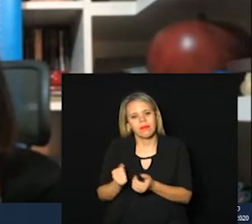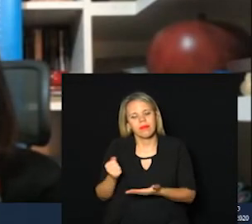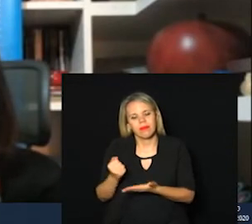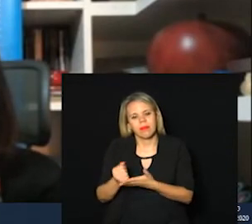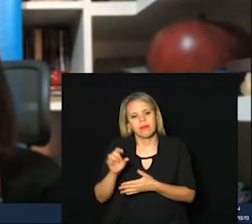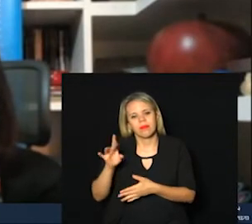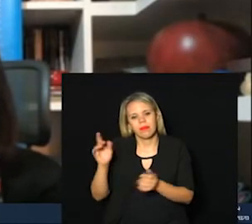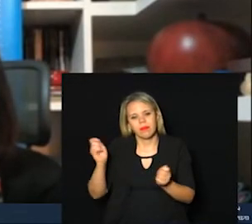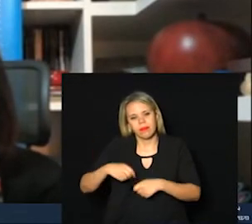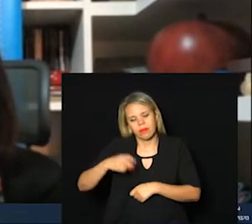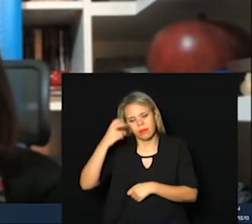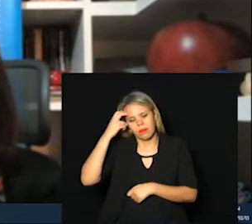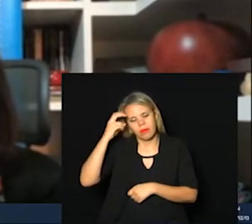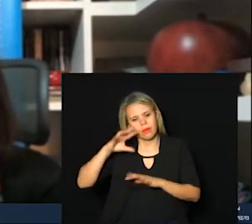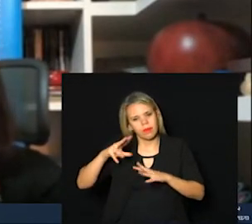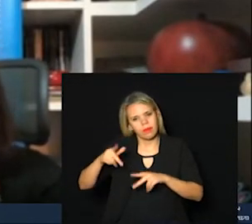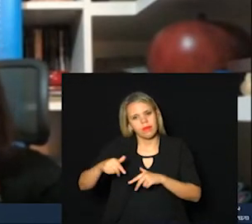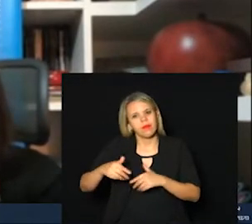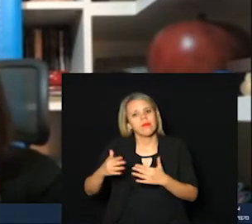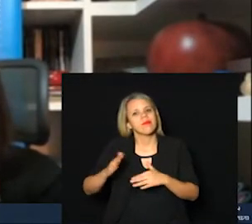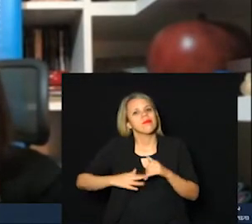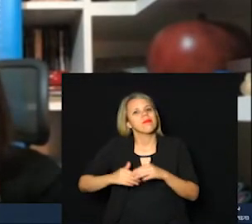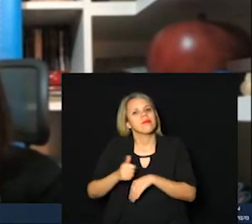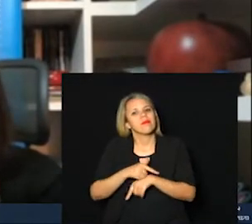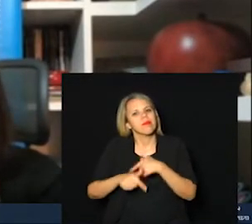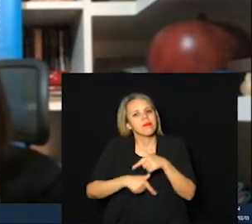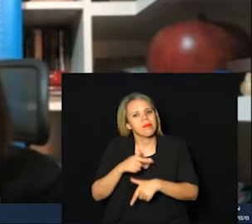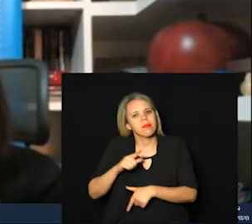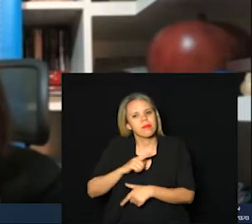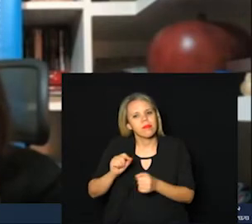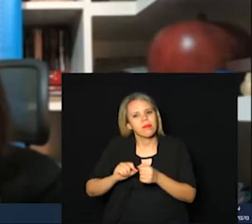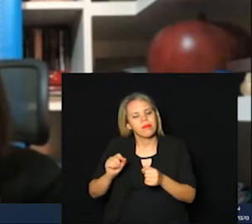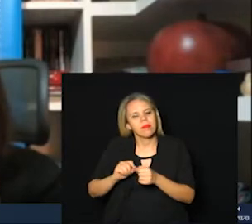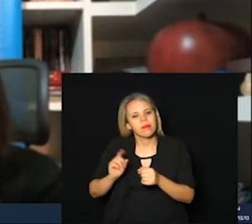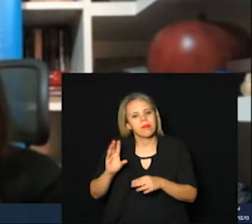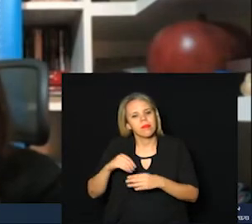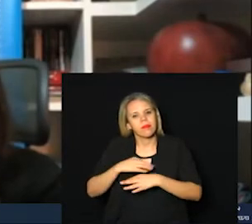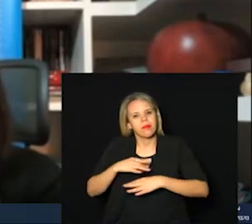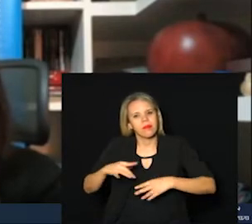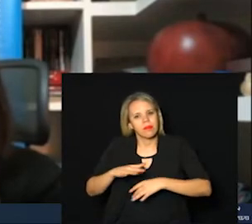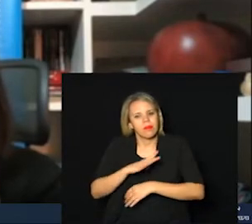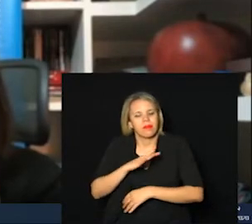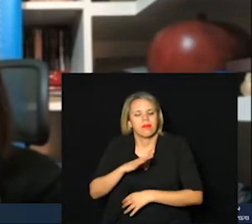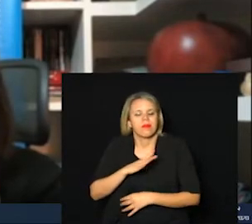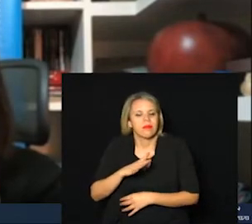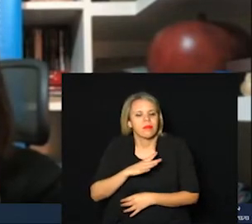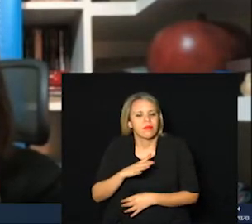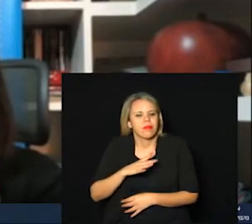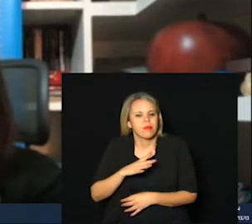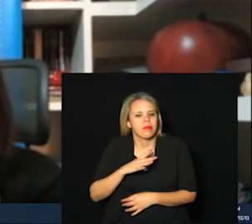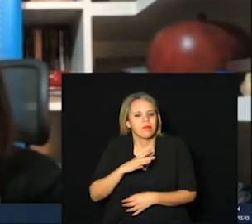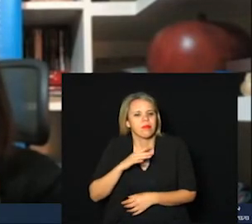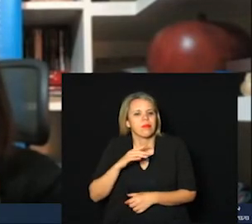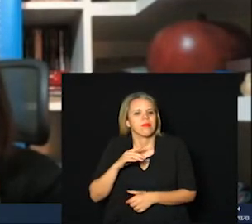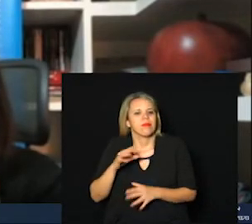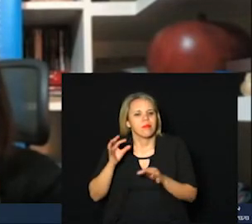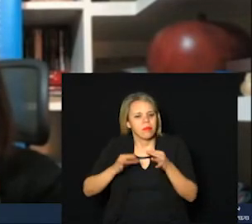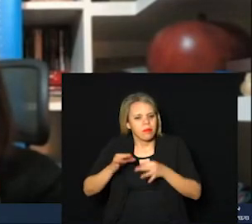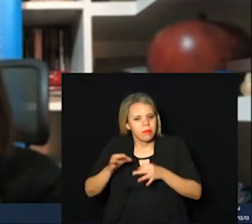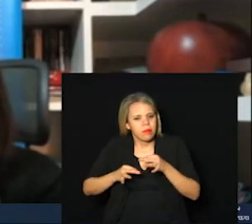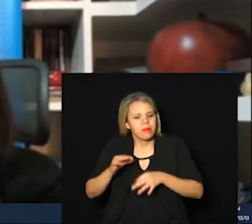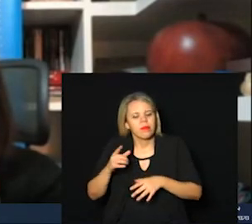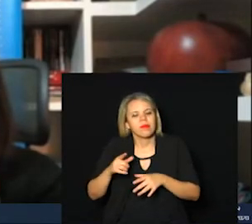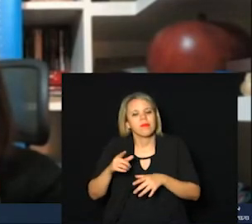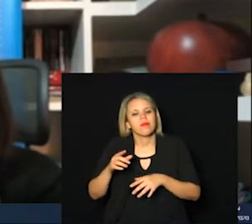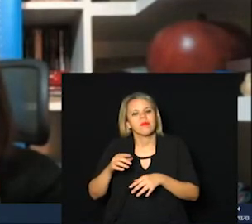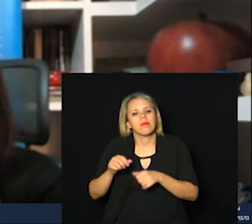sua capacidade toda, mas pelo trabalho que você tem feito também na nossa cidade, com a justiça restaurativa, com o núcleo de justiça